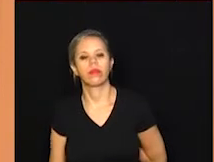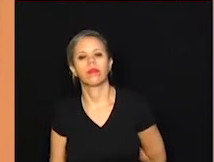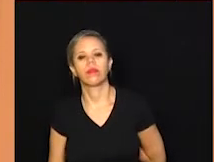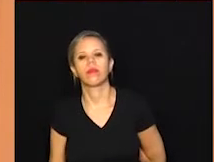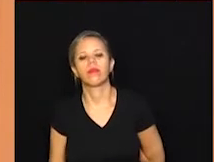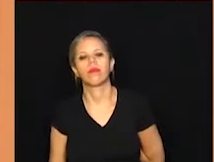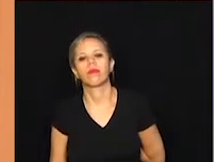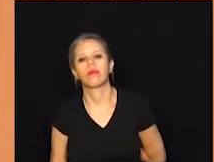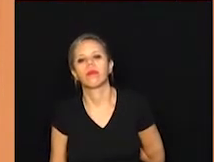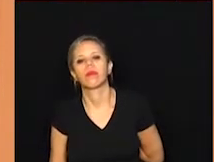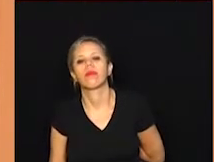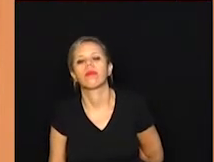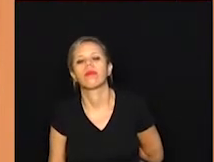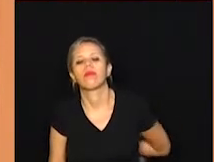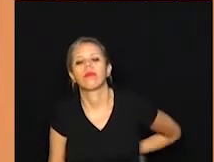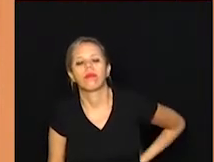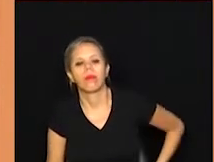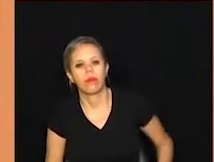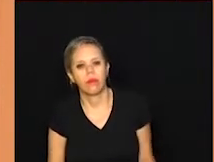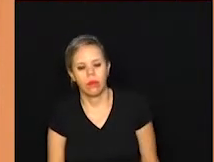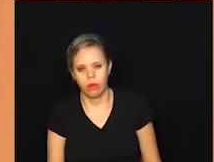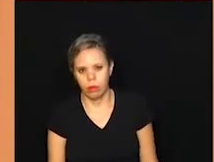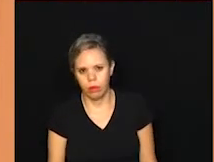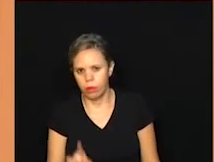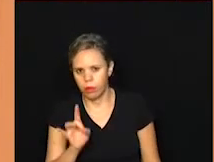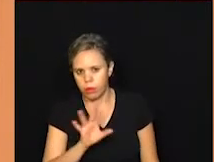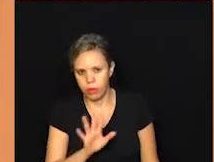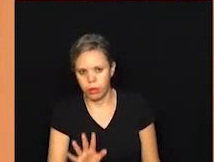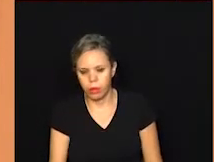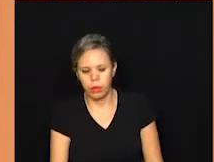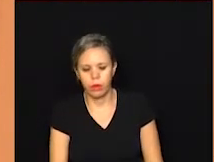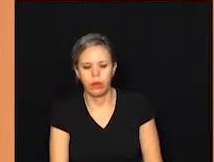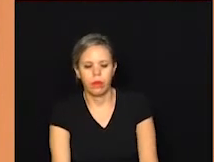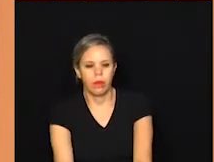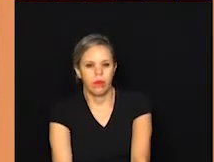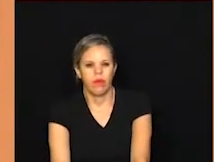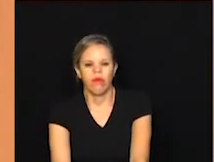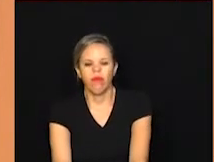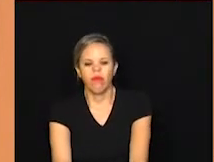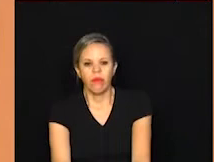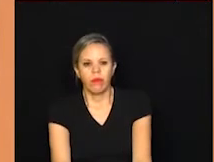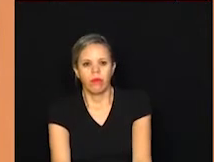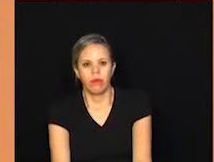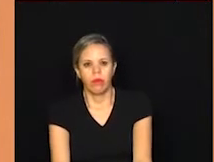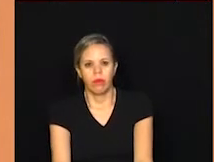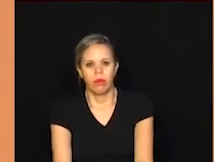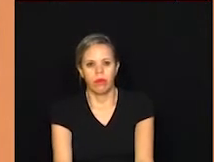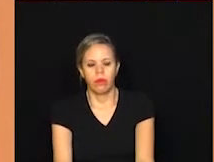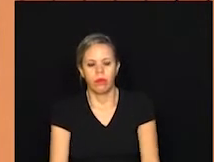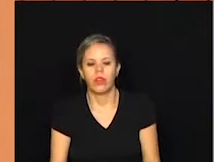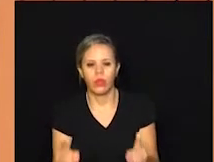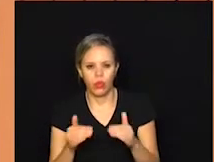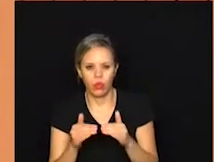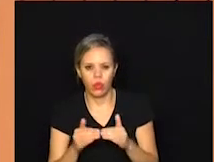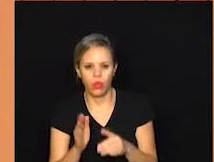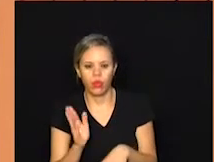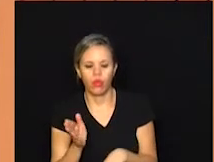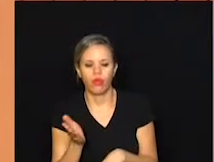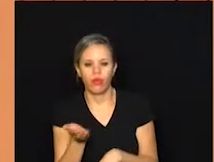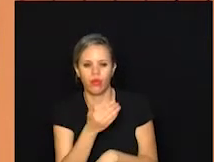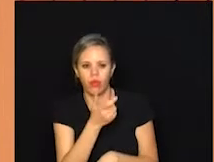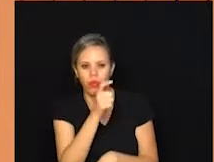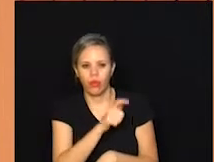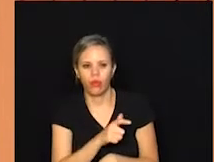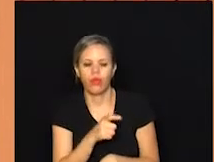também... Não, só sobre isso. O resto o Maurílio concordou com relação ao que vocês explicaram